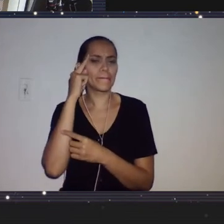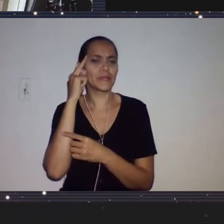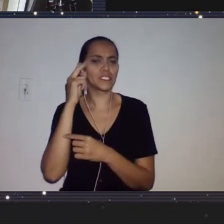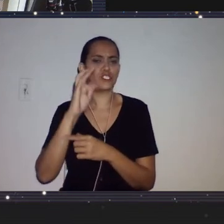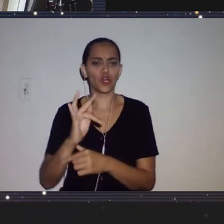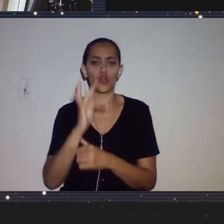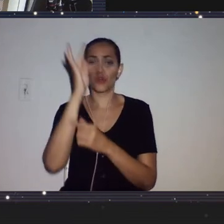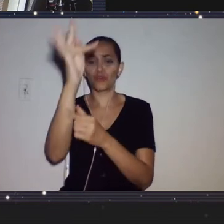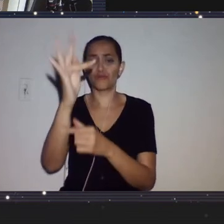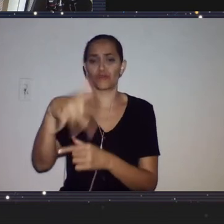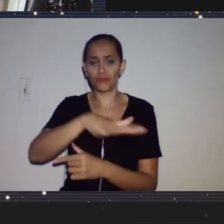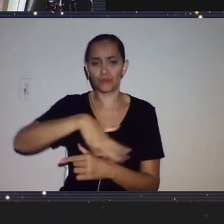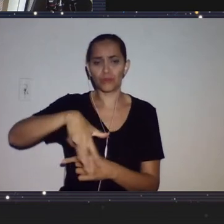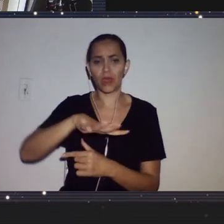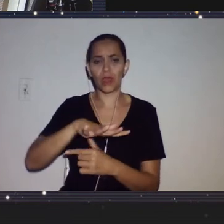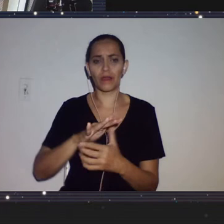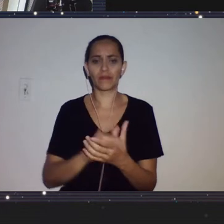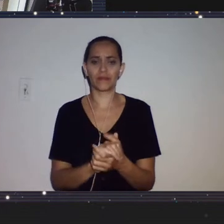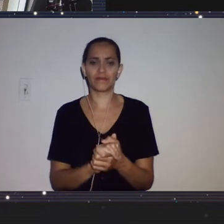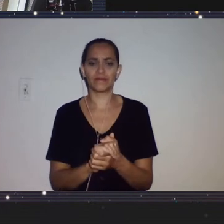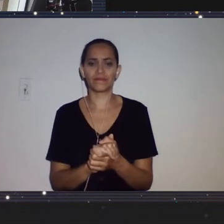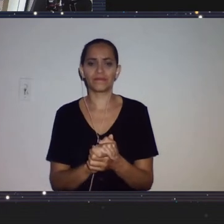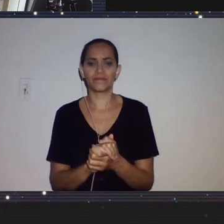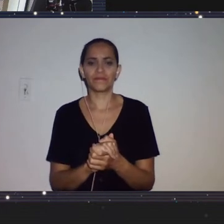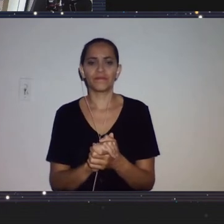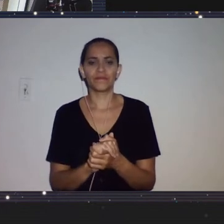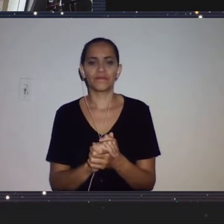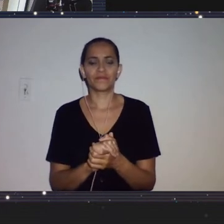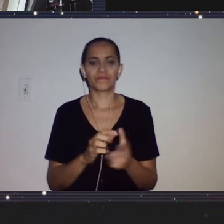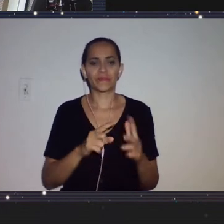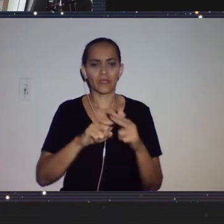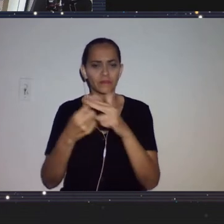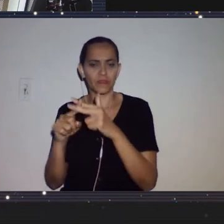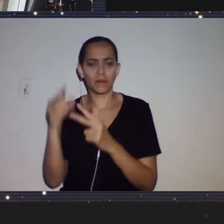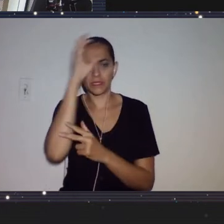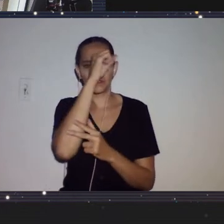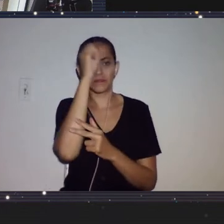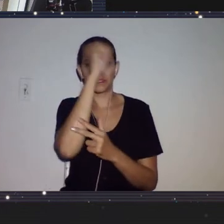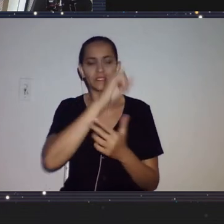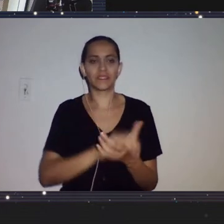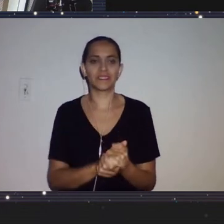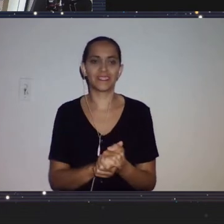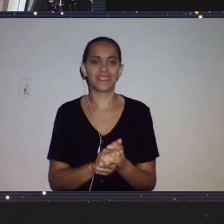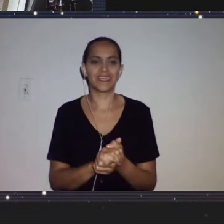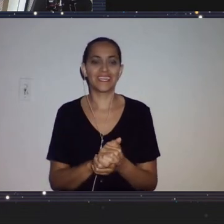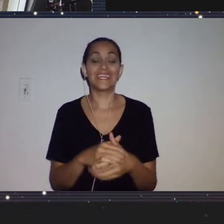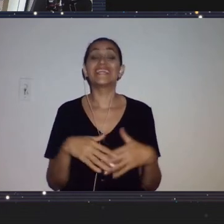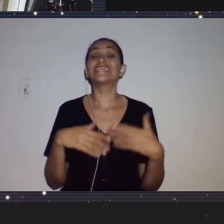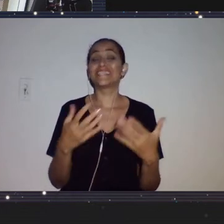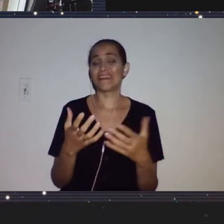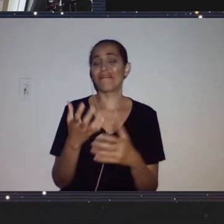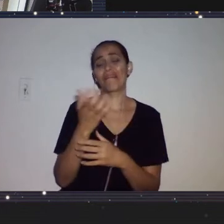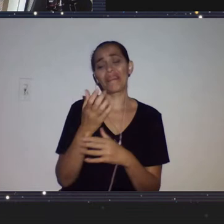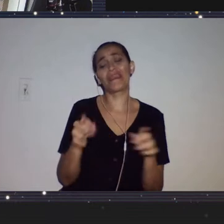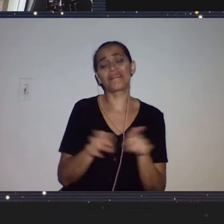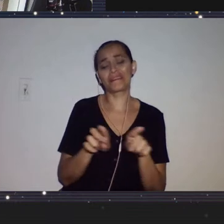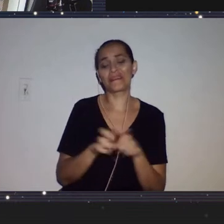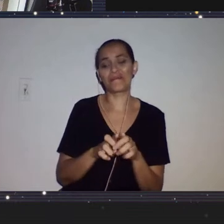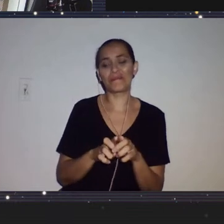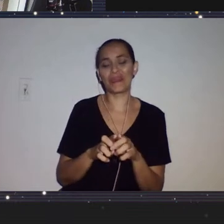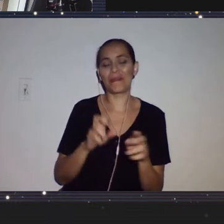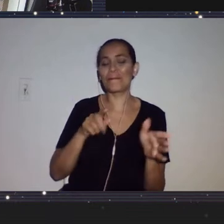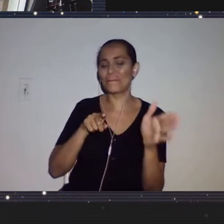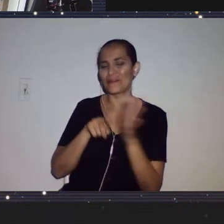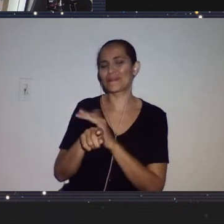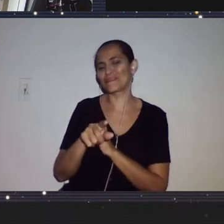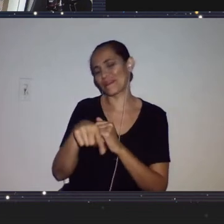Essa Pesada. pergunta também. Essa aí, eu vou até perguntar. Eu vou até incluir João. Eu que o João acha também. Eu acho